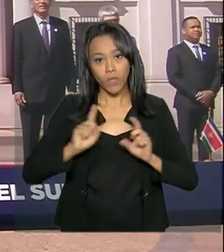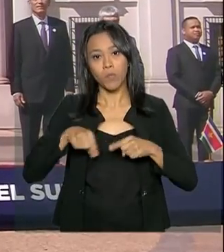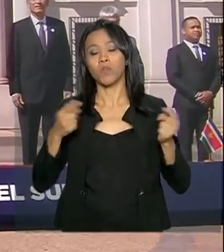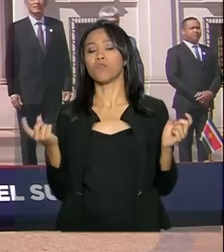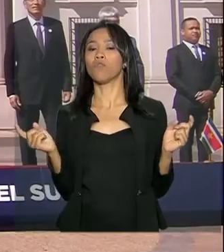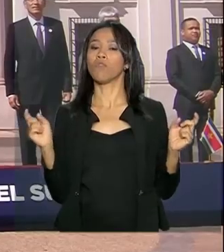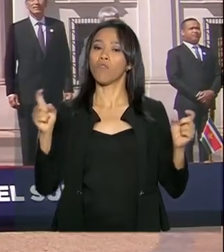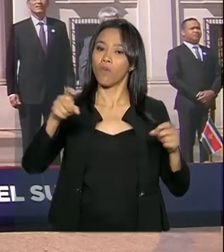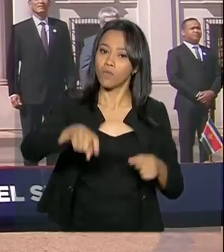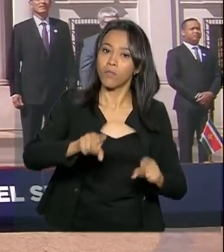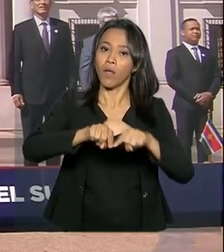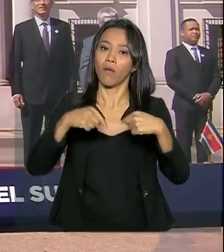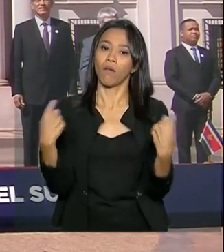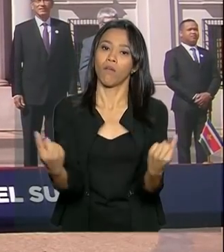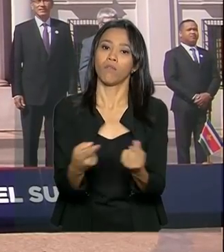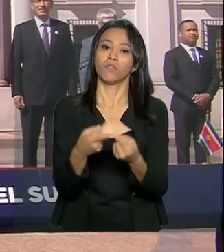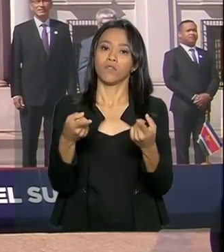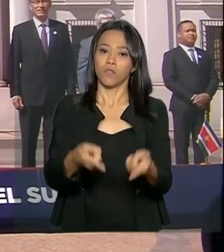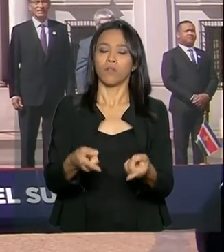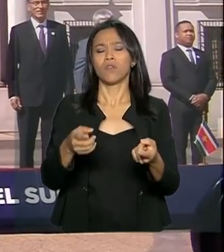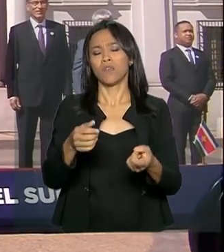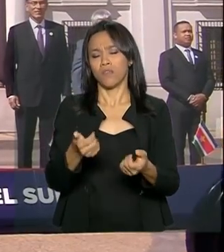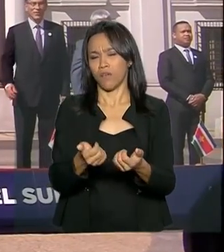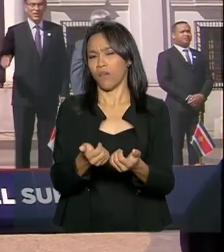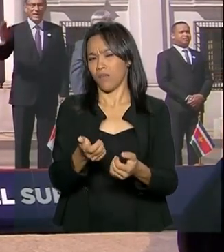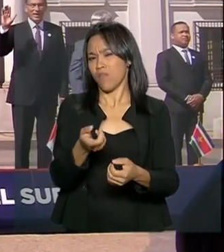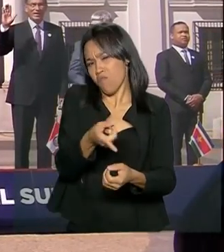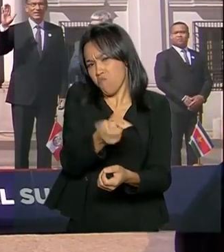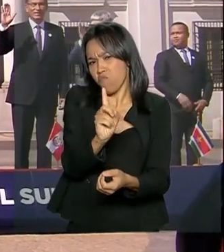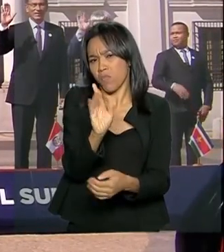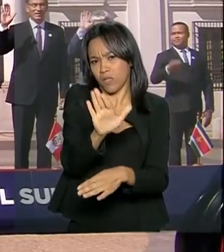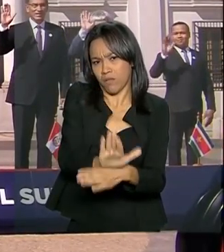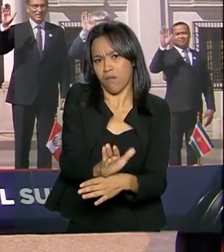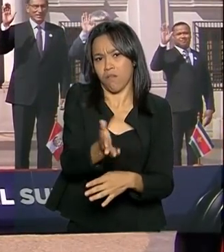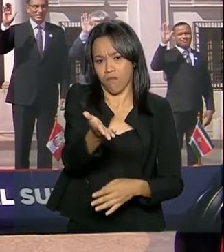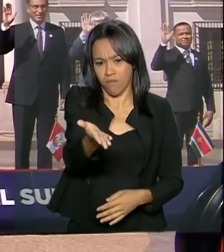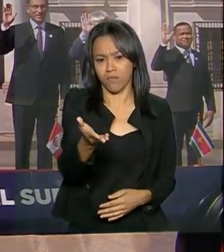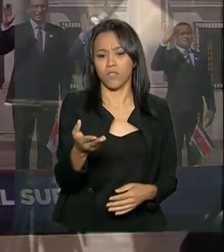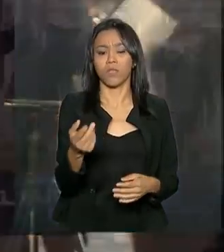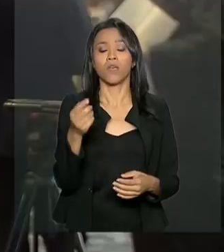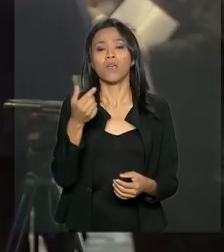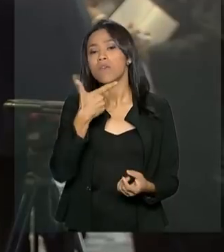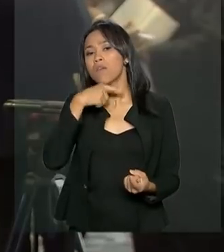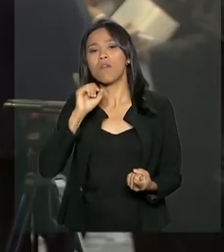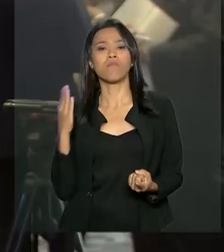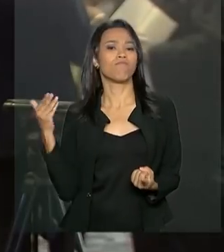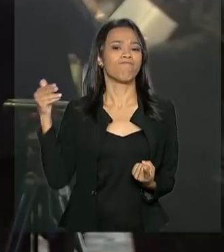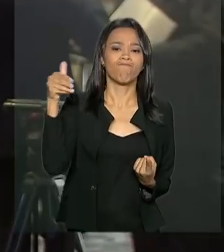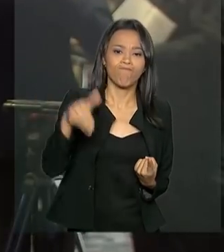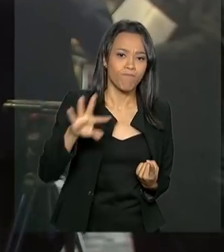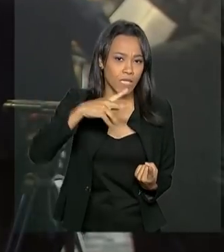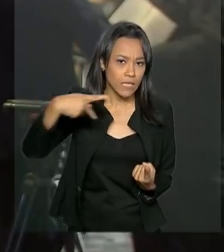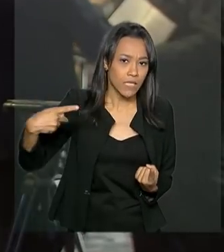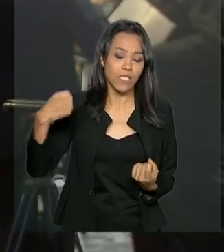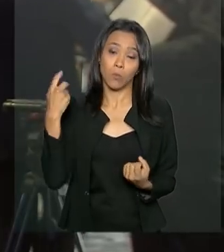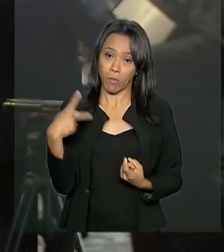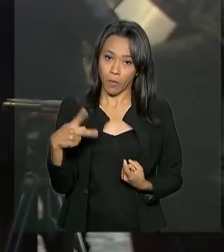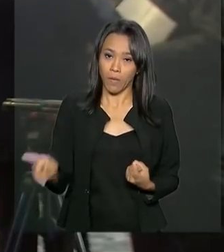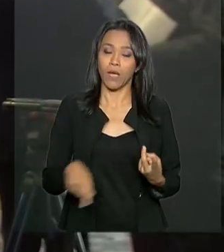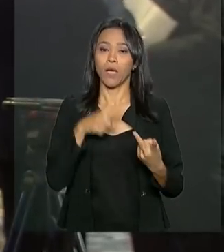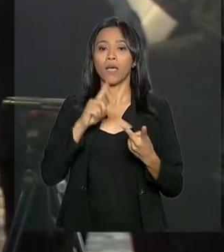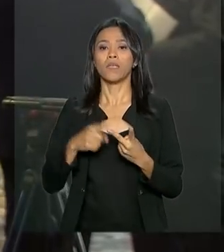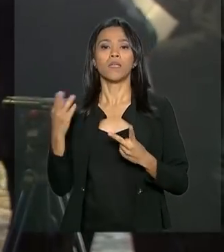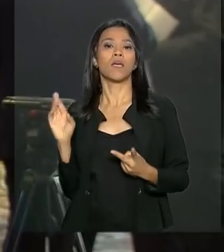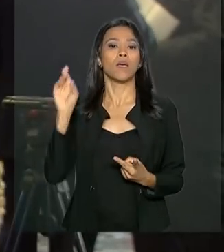de diálogo que será realizada até por volta de 1 da tarde. Então, estão nesse encontro os presidentes do Paraguai,